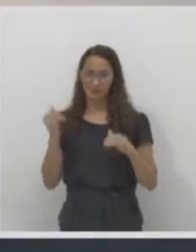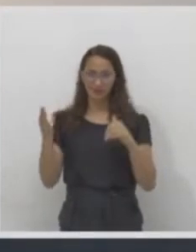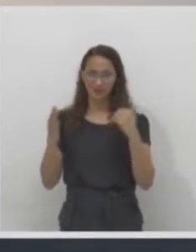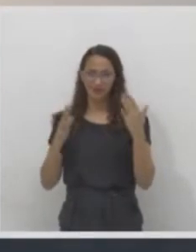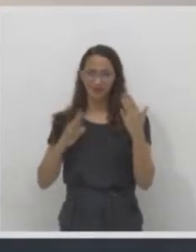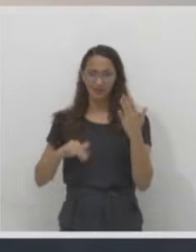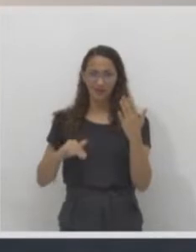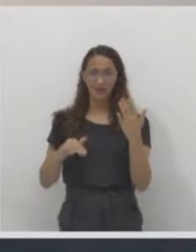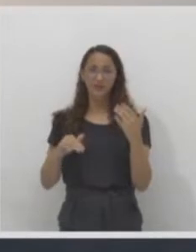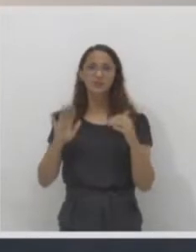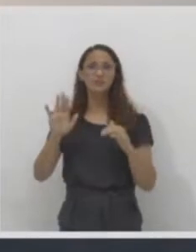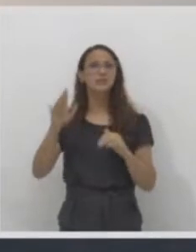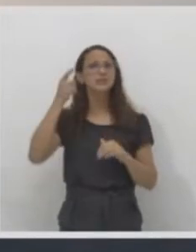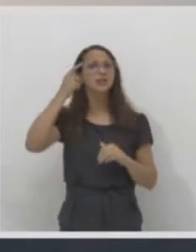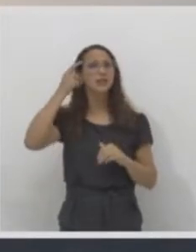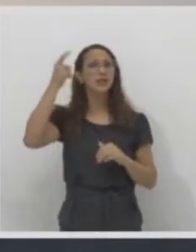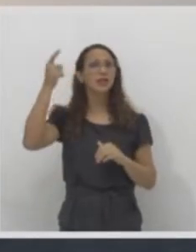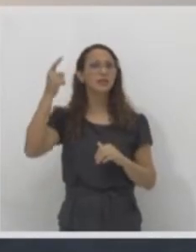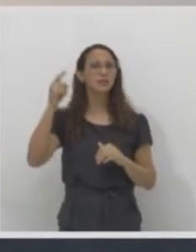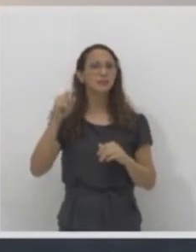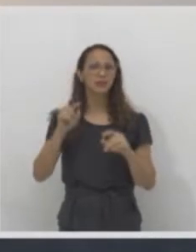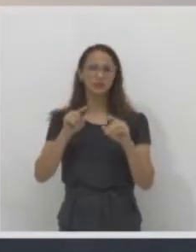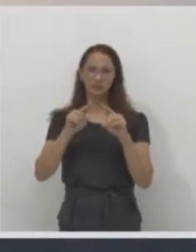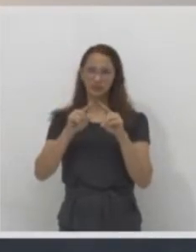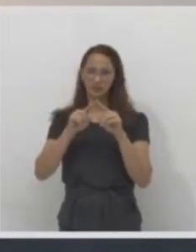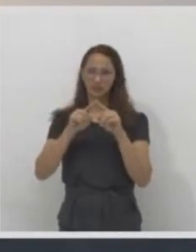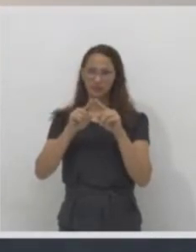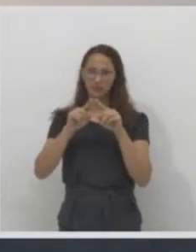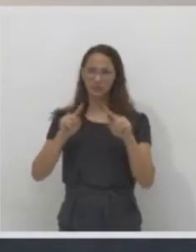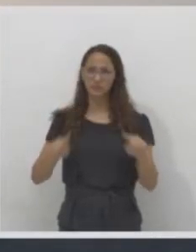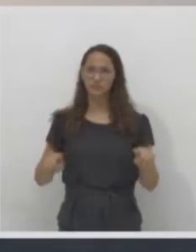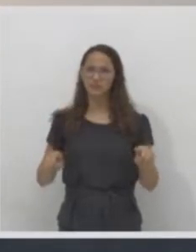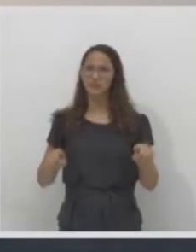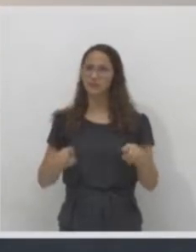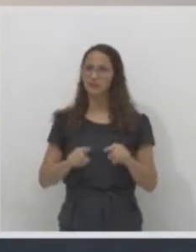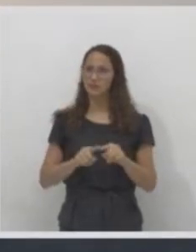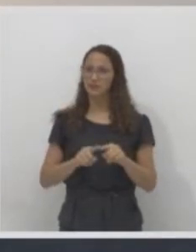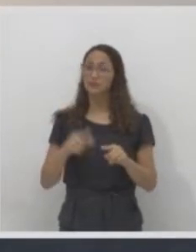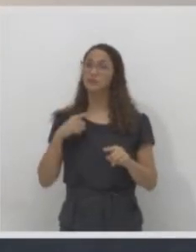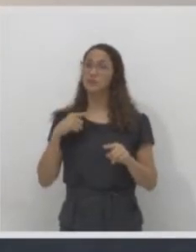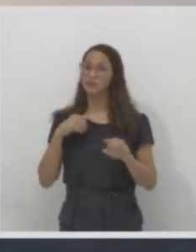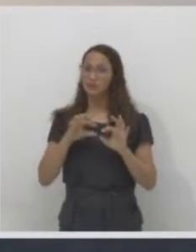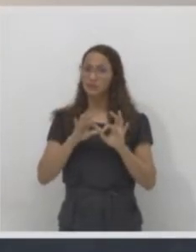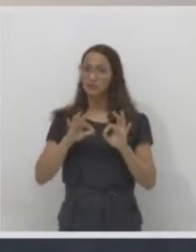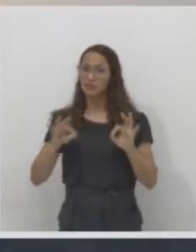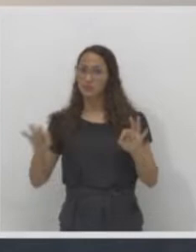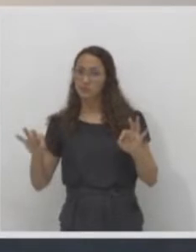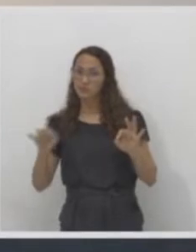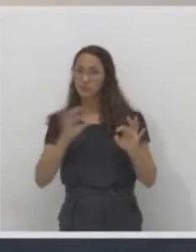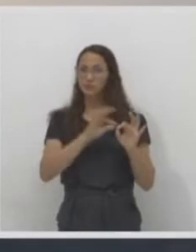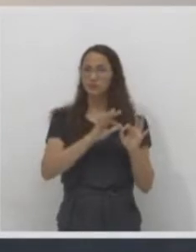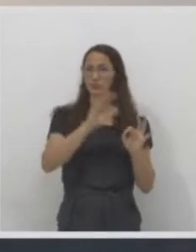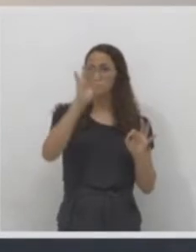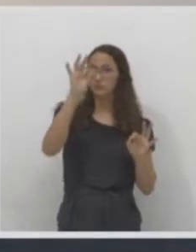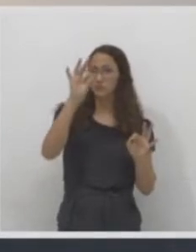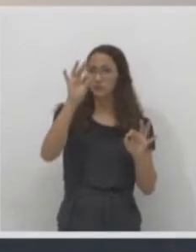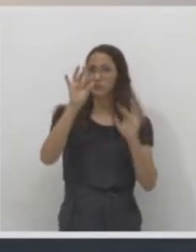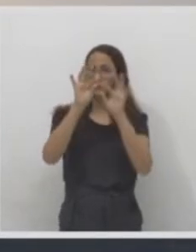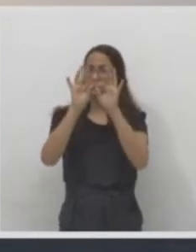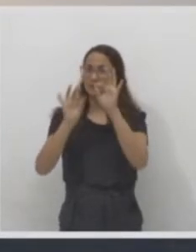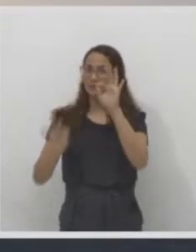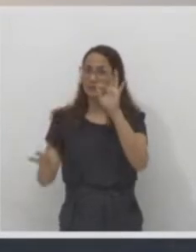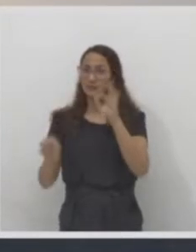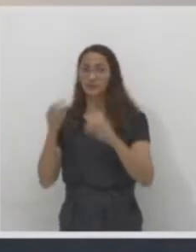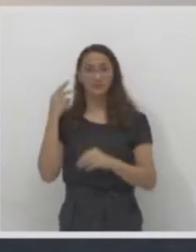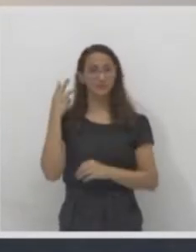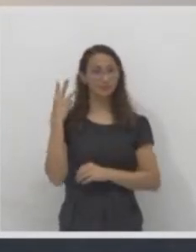que vocês lembrem que os triângulos são formados por 3 segmentos de reta e que cada segmento